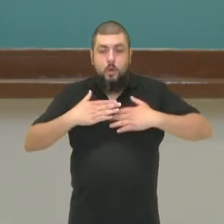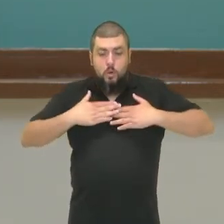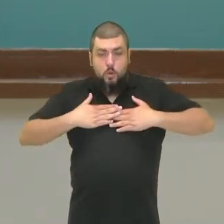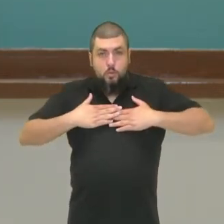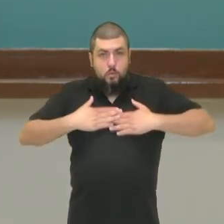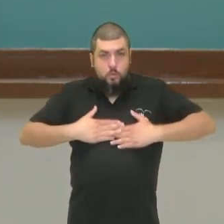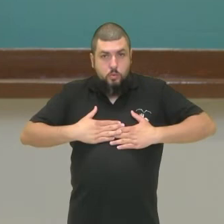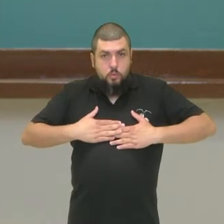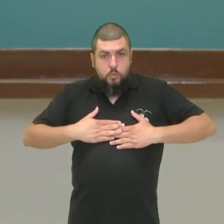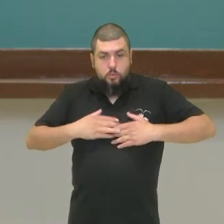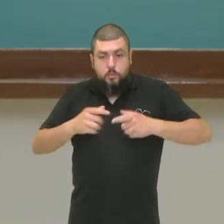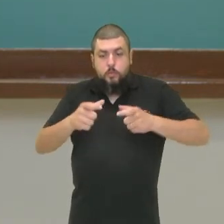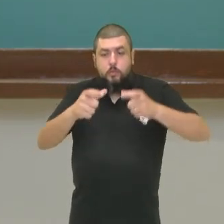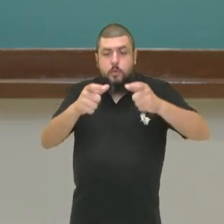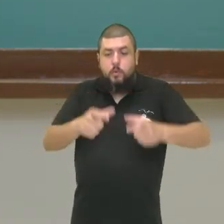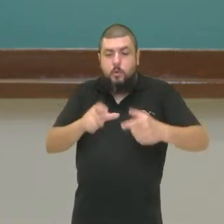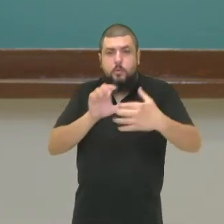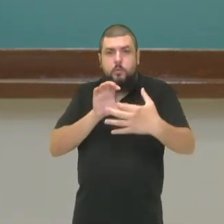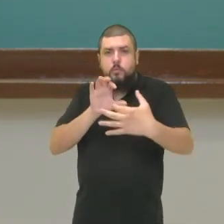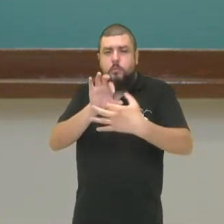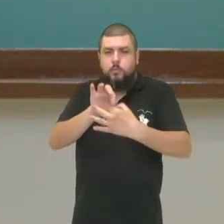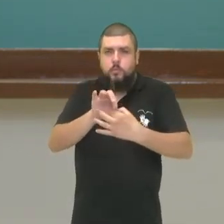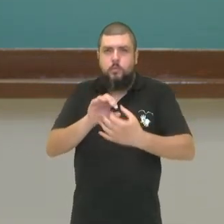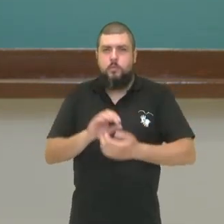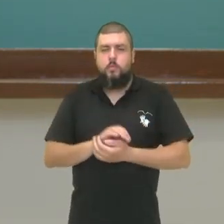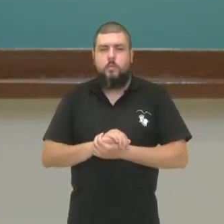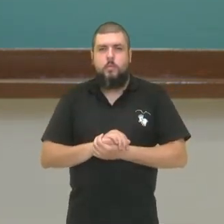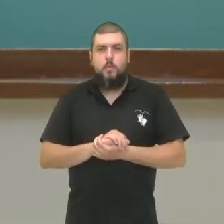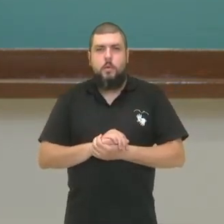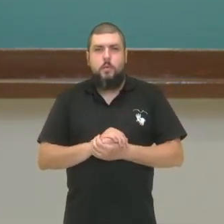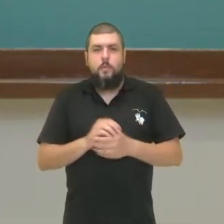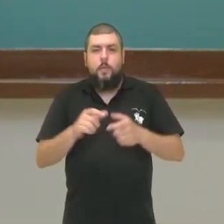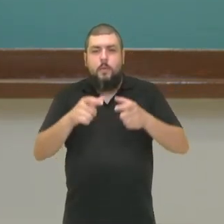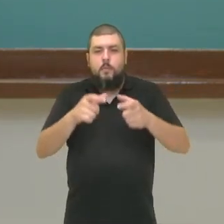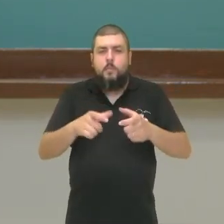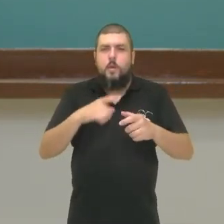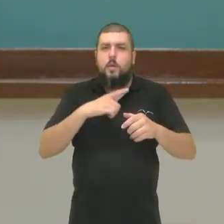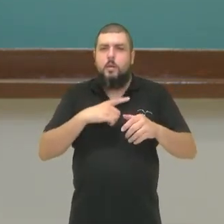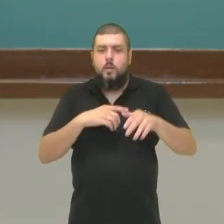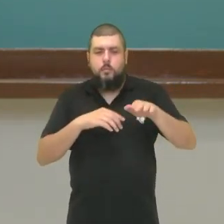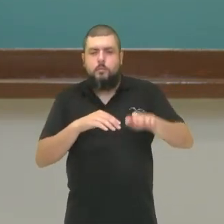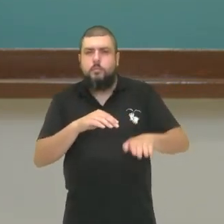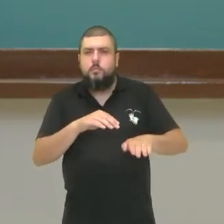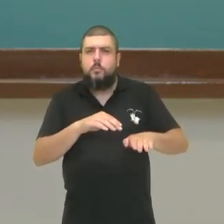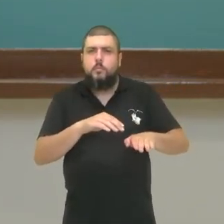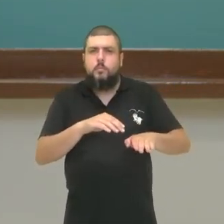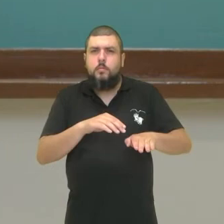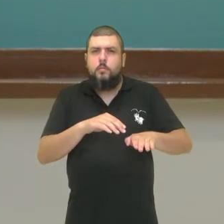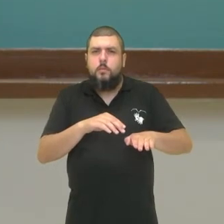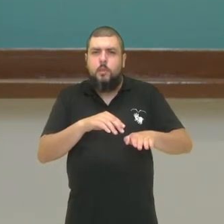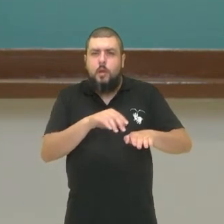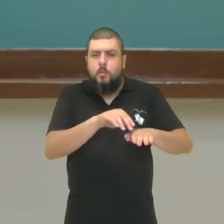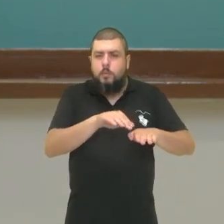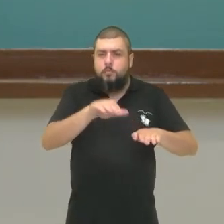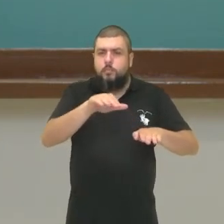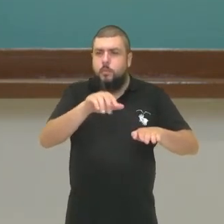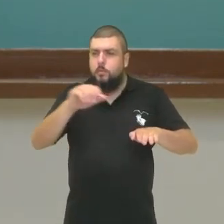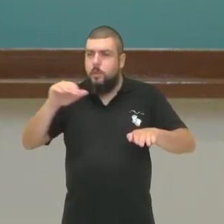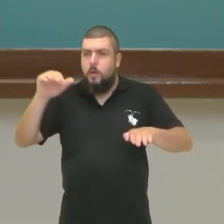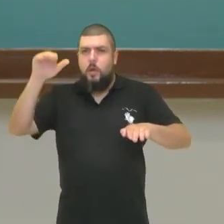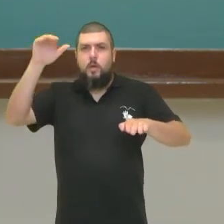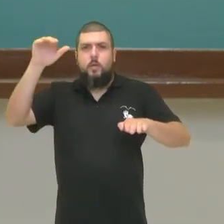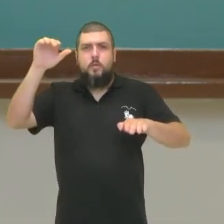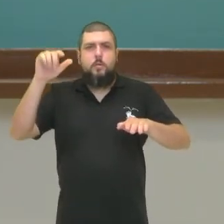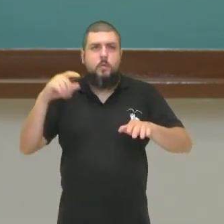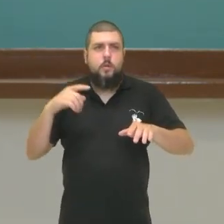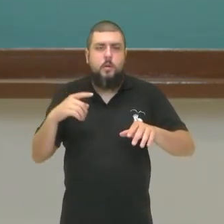Então, existem os níveis de espaços, baixo, médio, alto, as trajetórias,